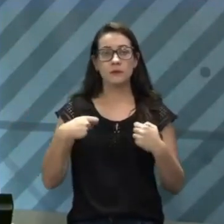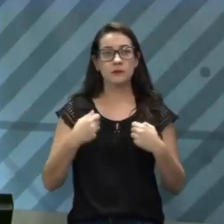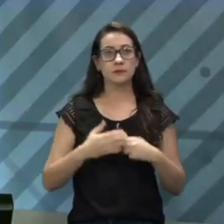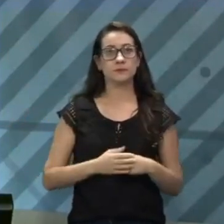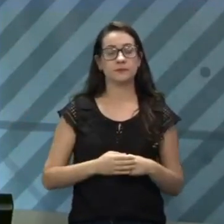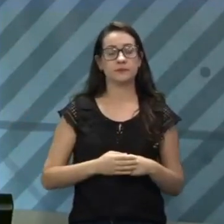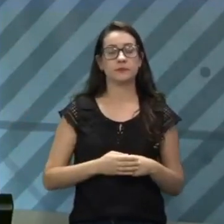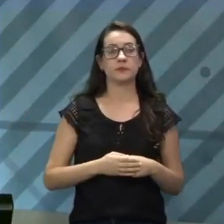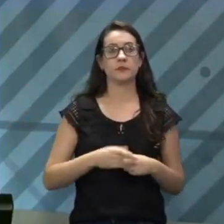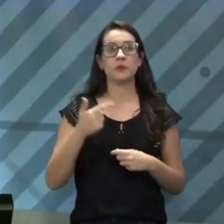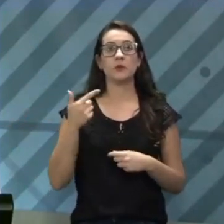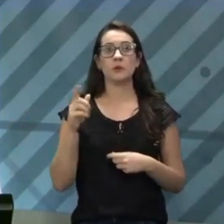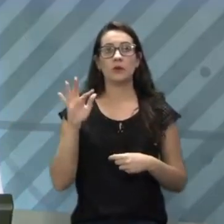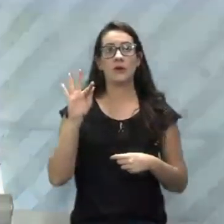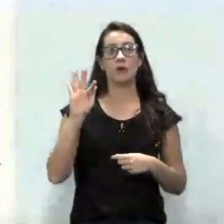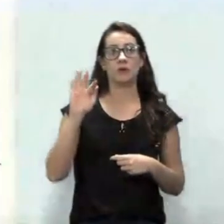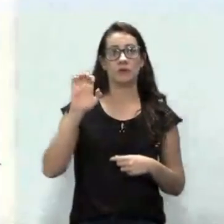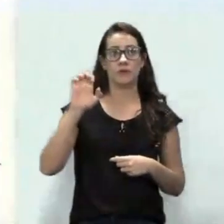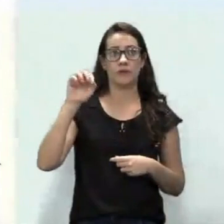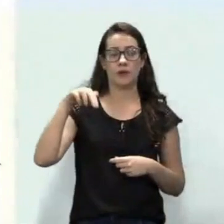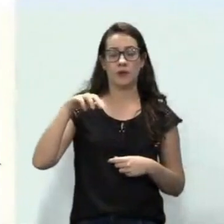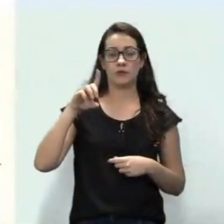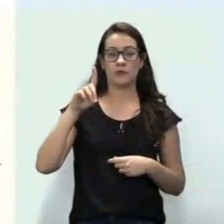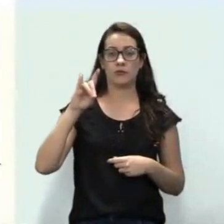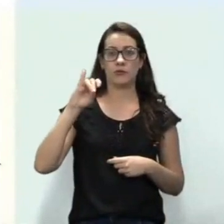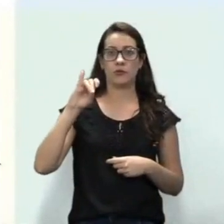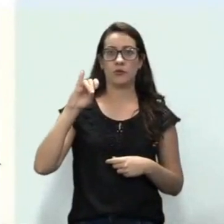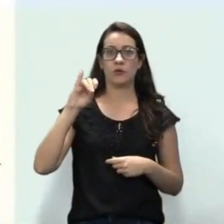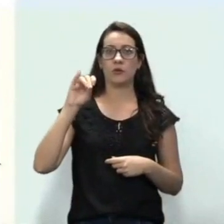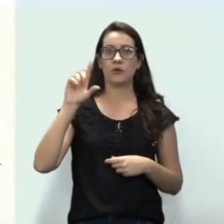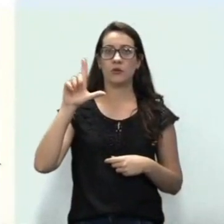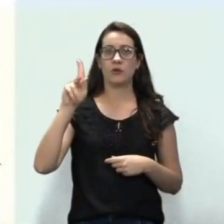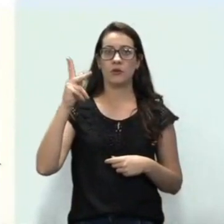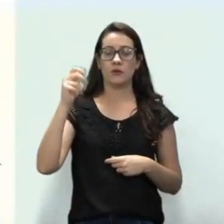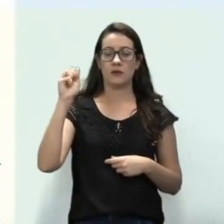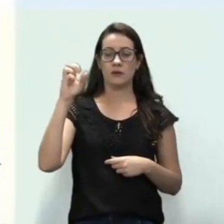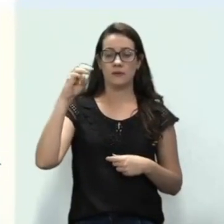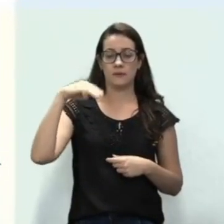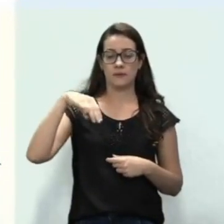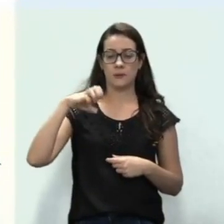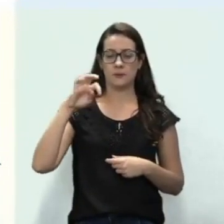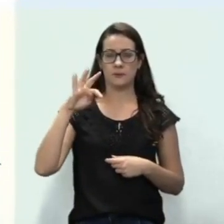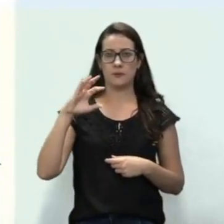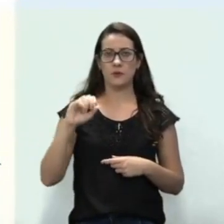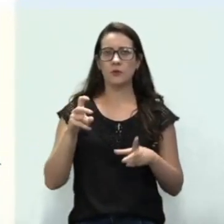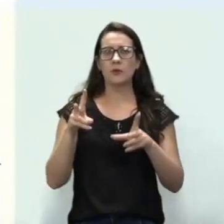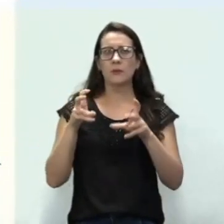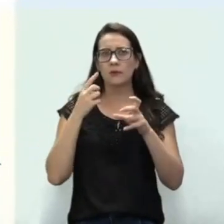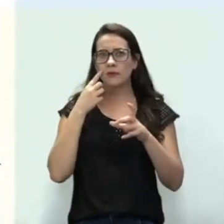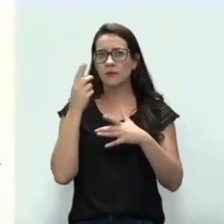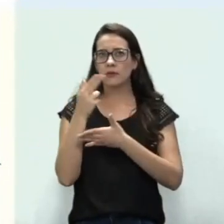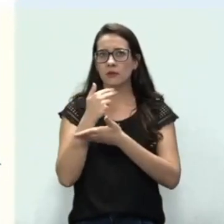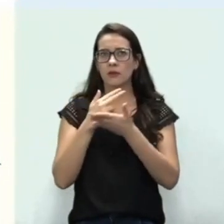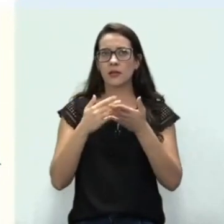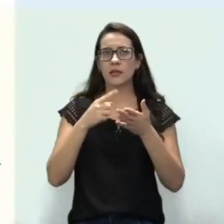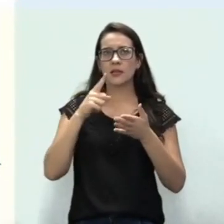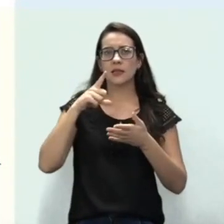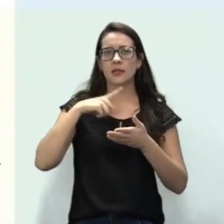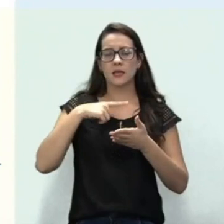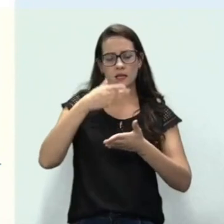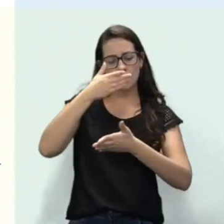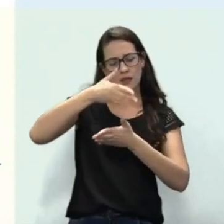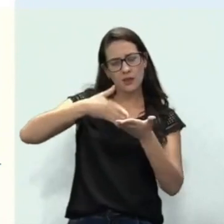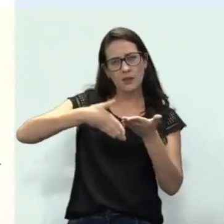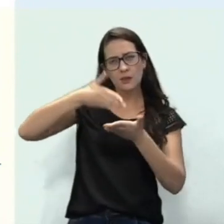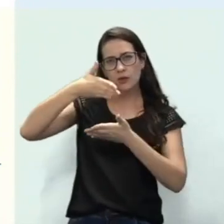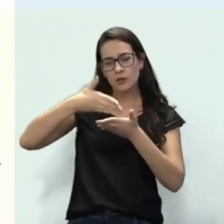fendilhamento, como a gente pode ver aqui nessa figura, a gente vê que a gente está tendo fissuras ao longo dessa barra. Quando a